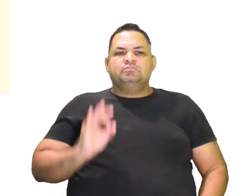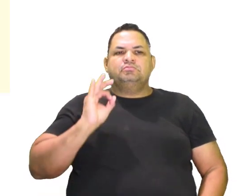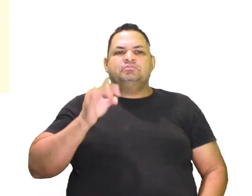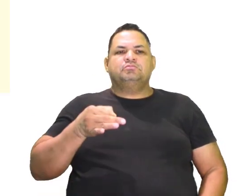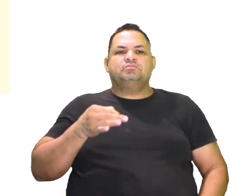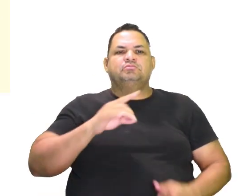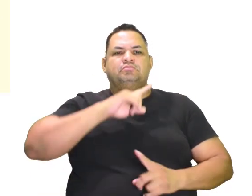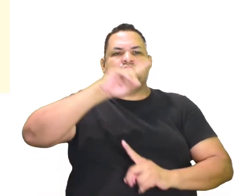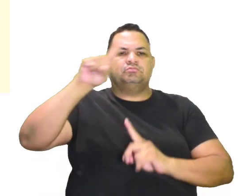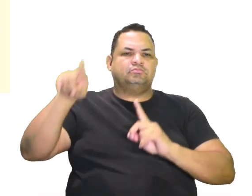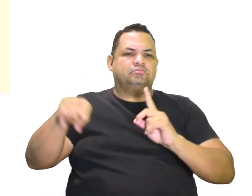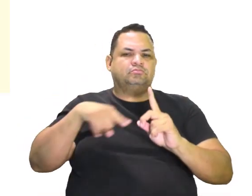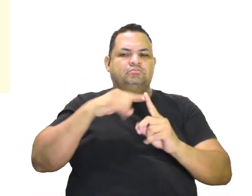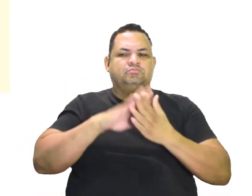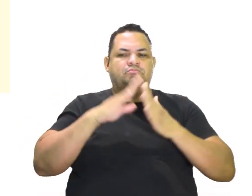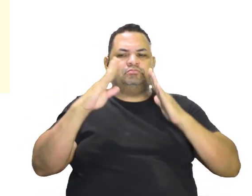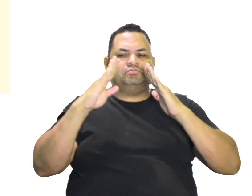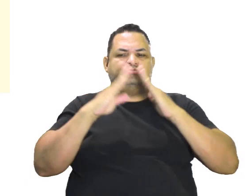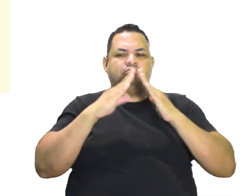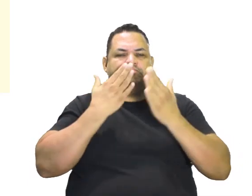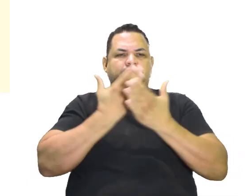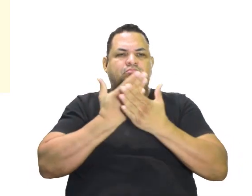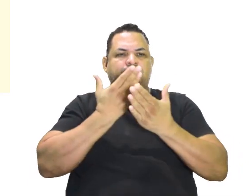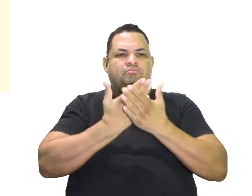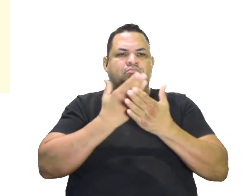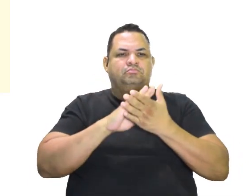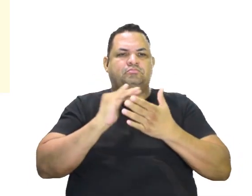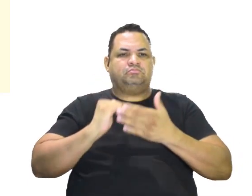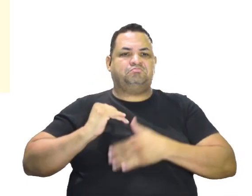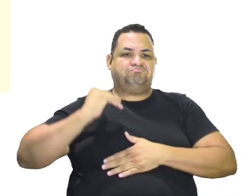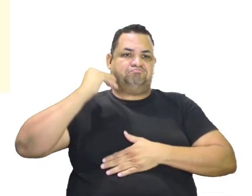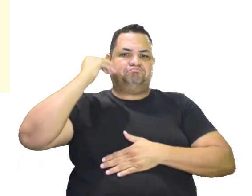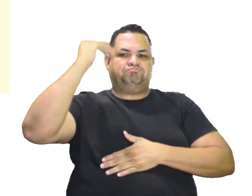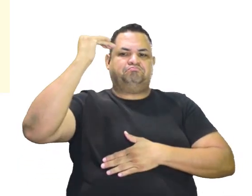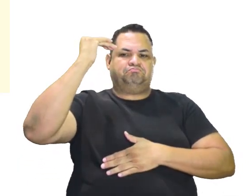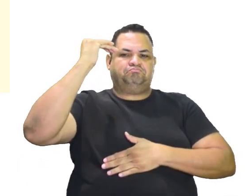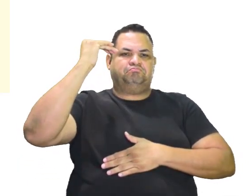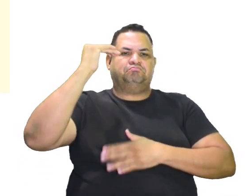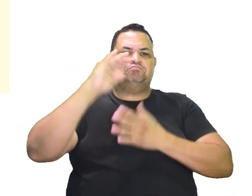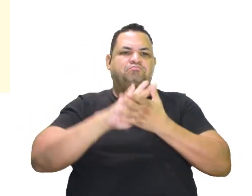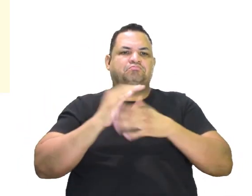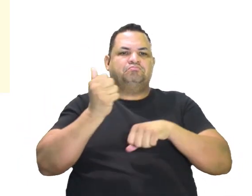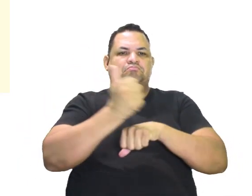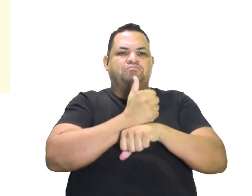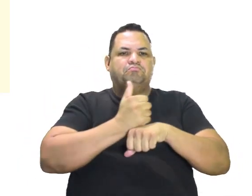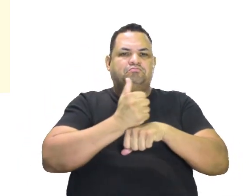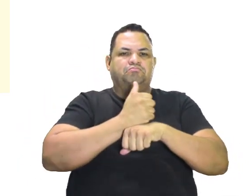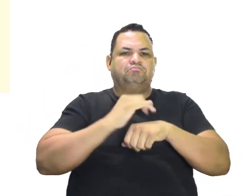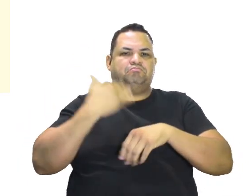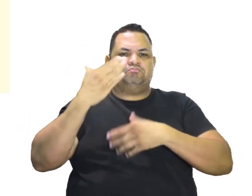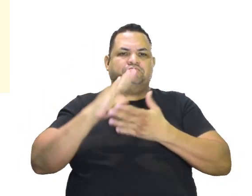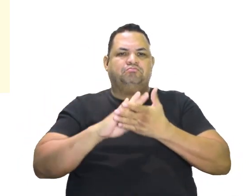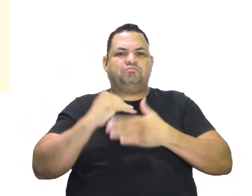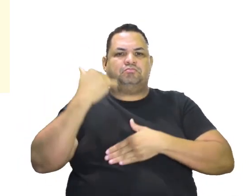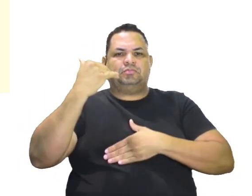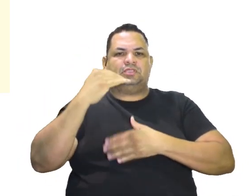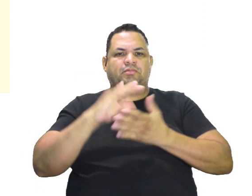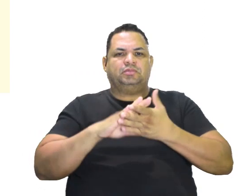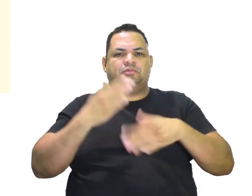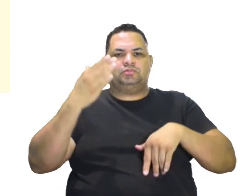certo? Então, o objetivo das academias era elevar os artistas acima dos